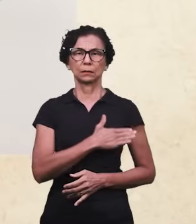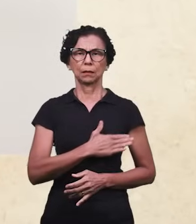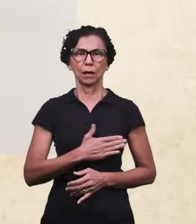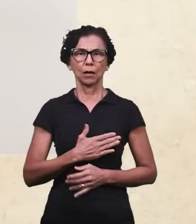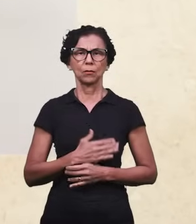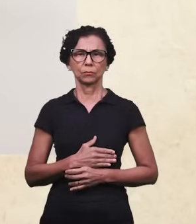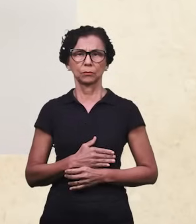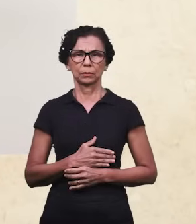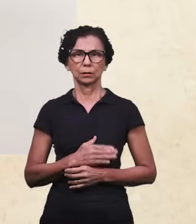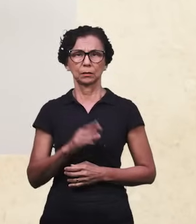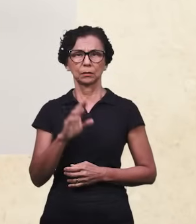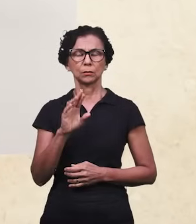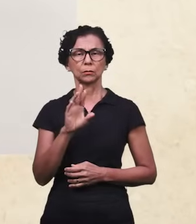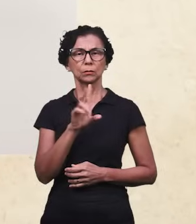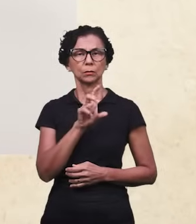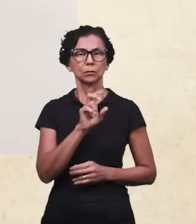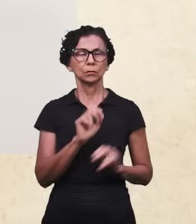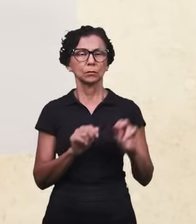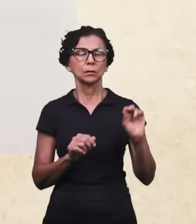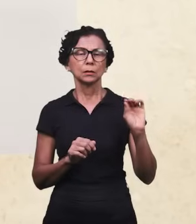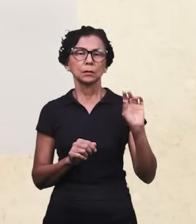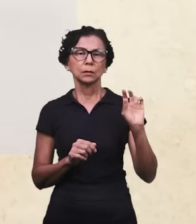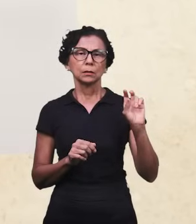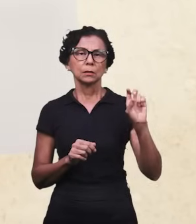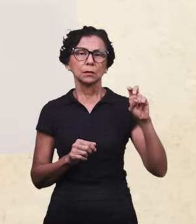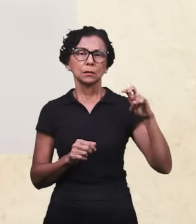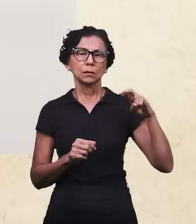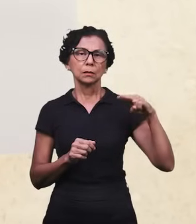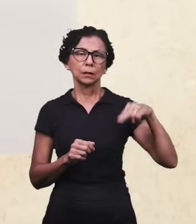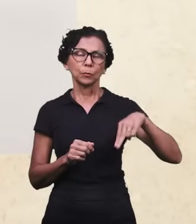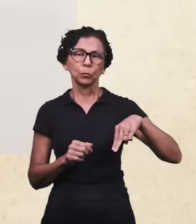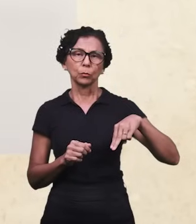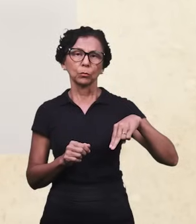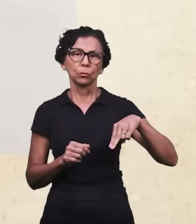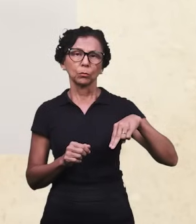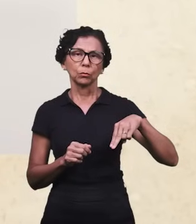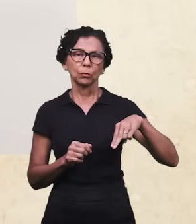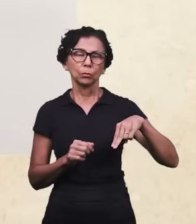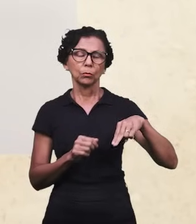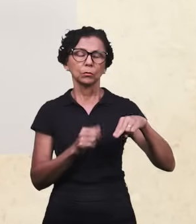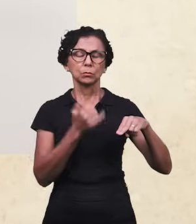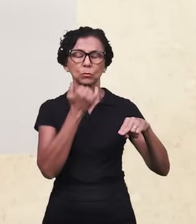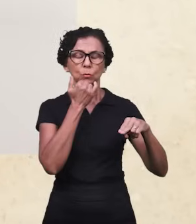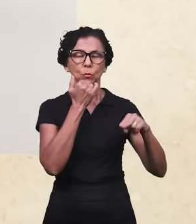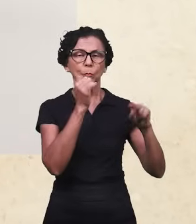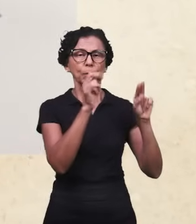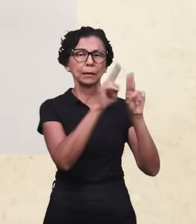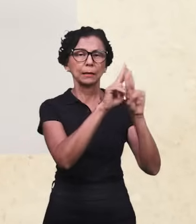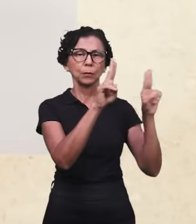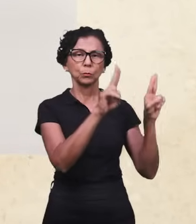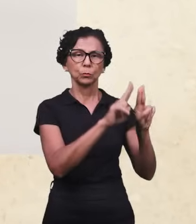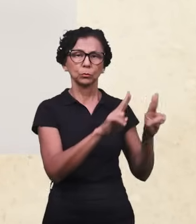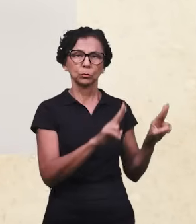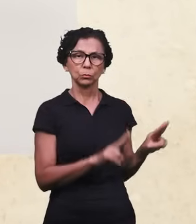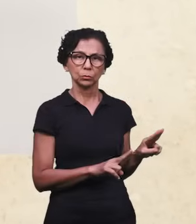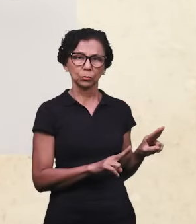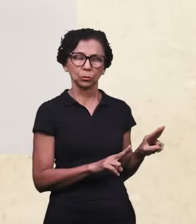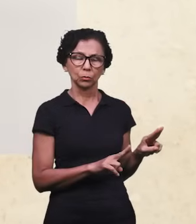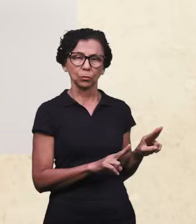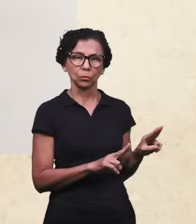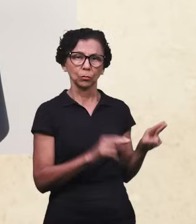rei Nabucodonosor. O império babilônico, ele passou. Um ano se